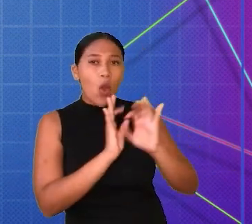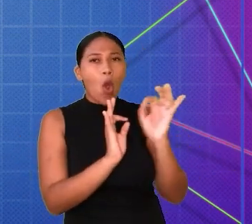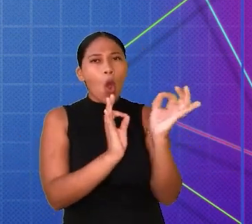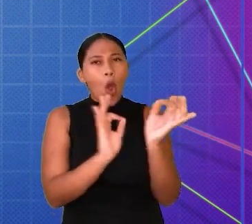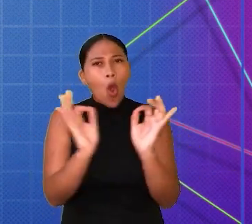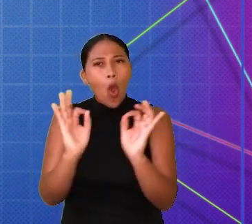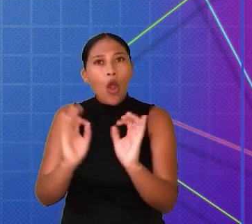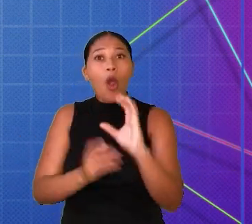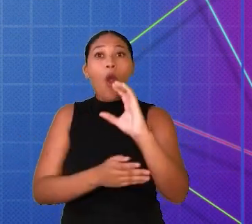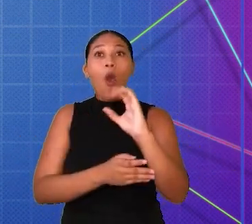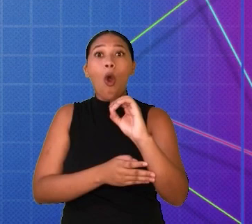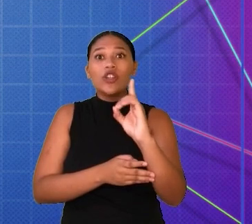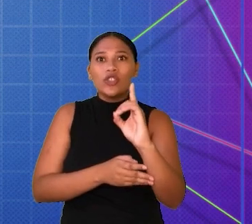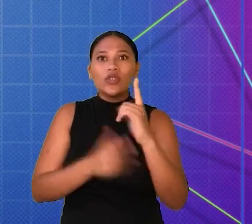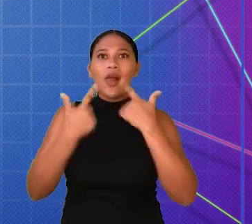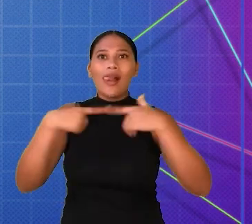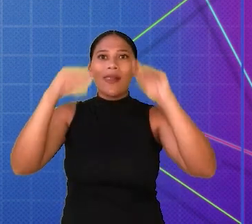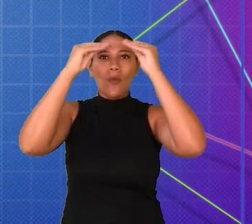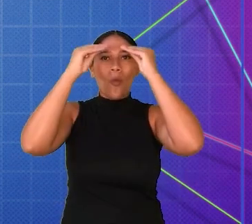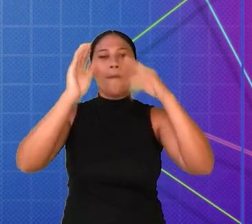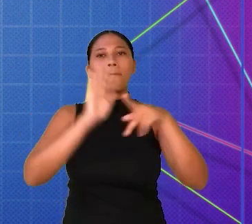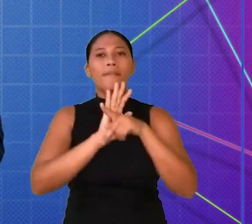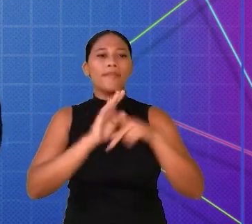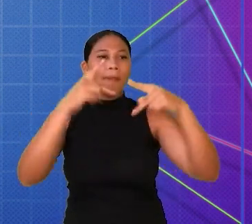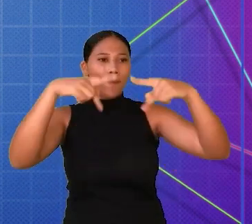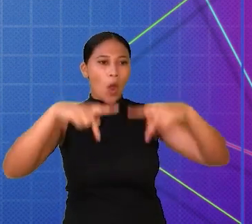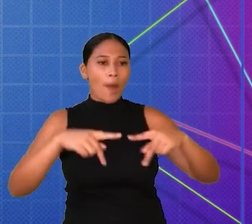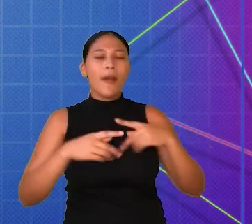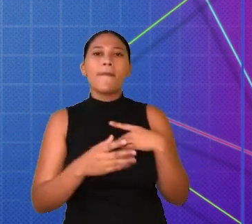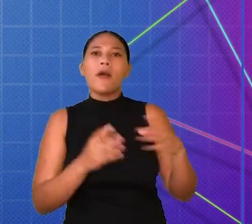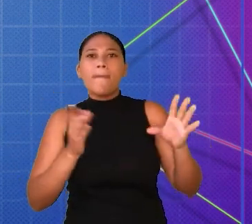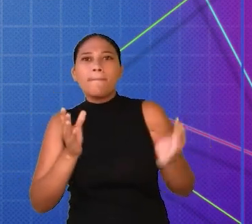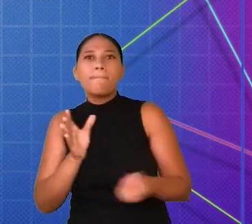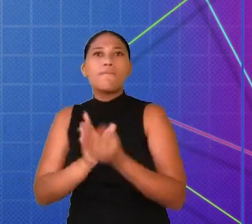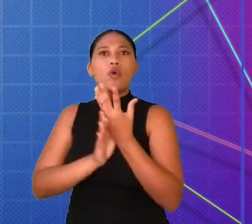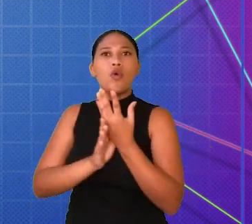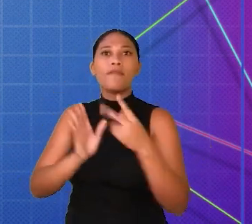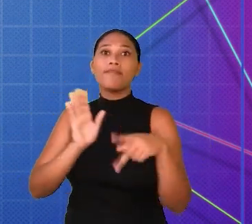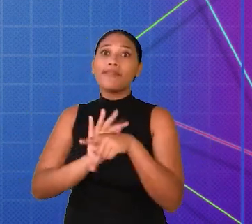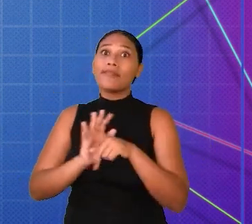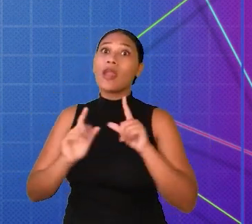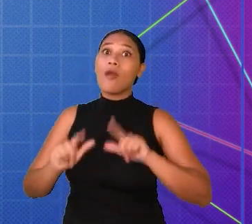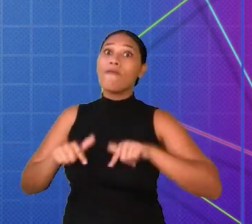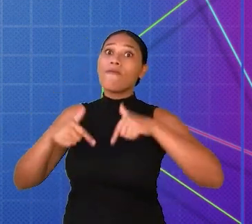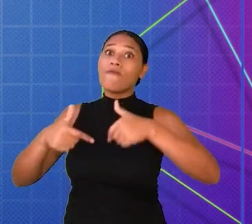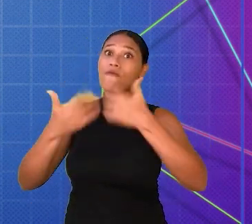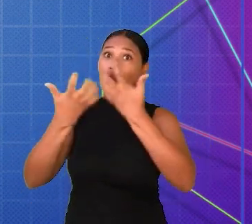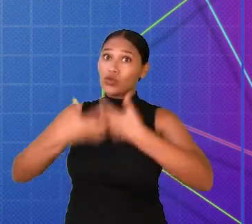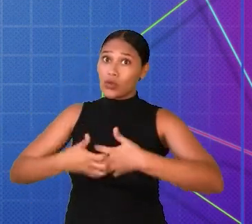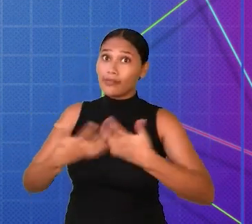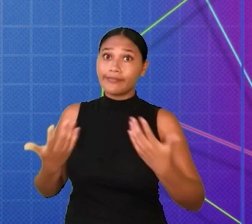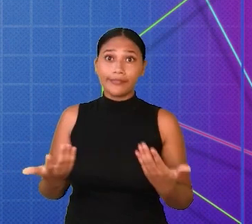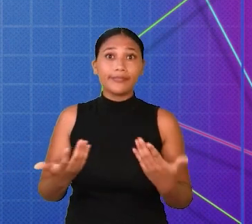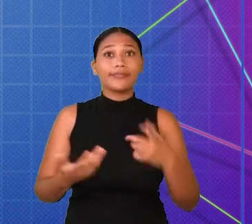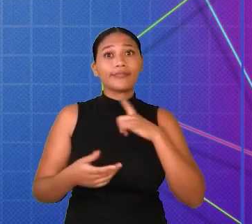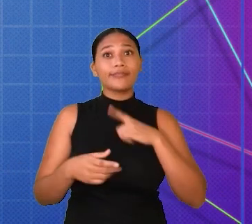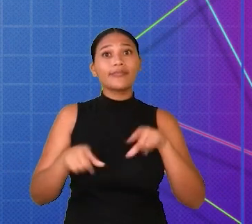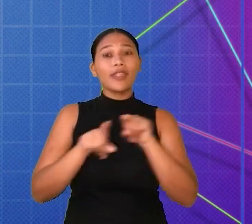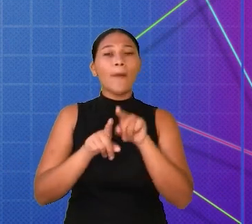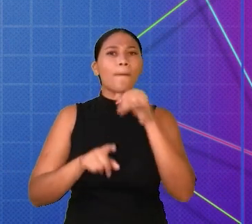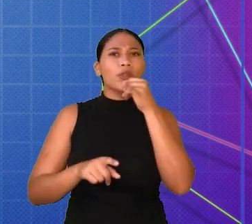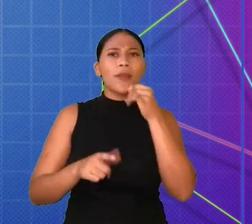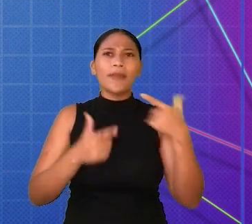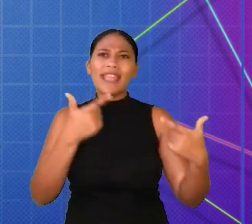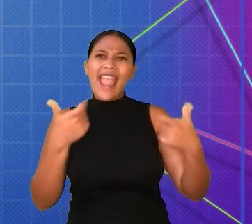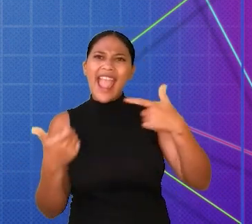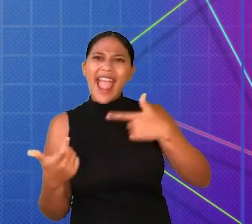nós temos no conceito e organizar um código de alguma linguagem de programação que dê forma ao jogo em quesito de